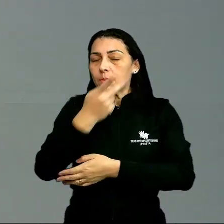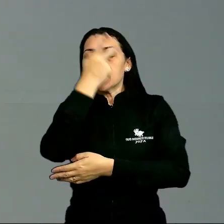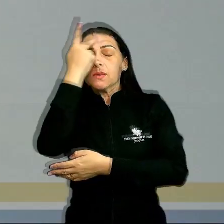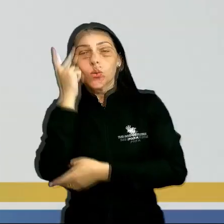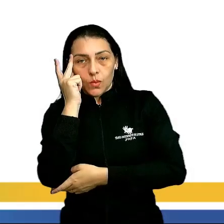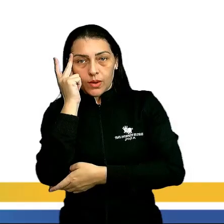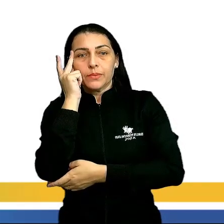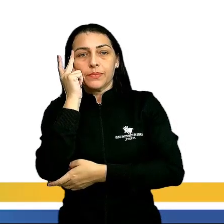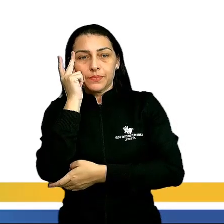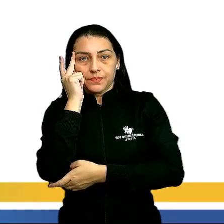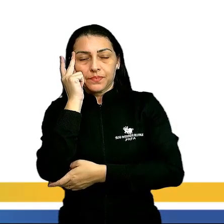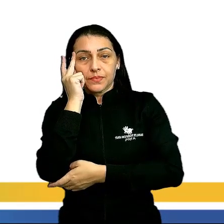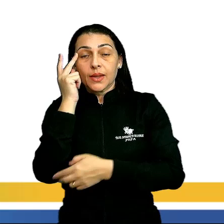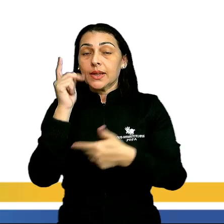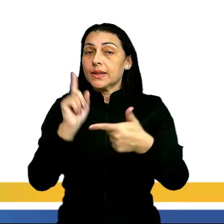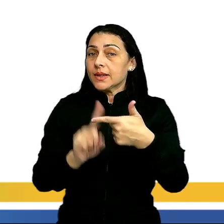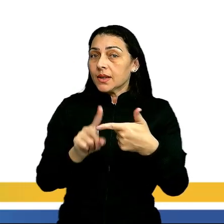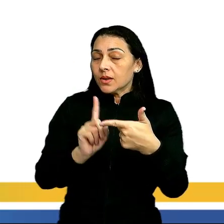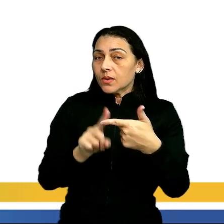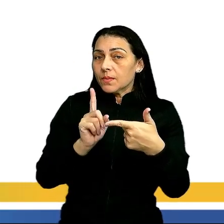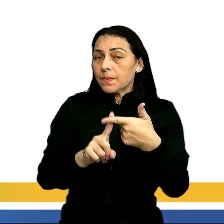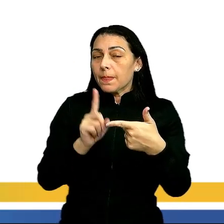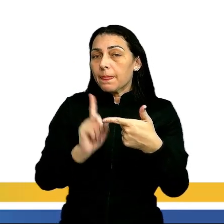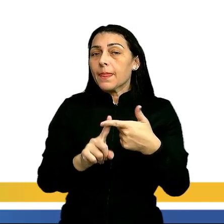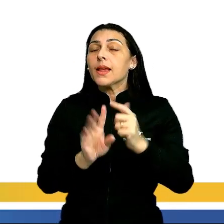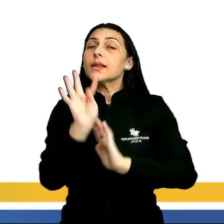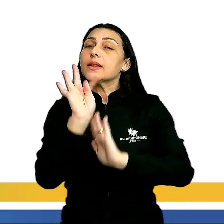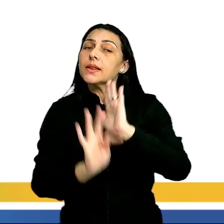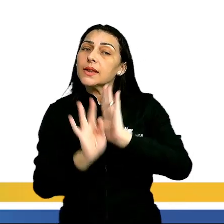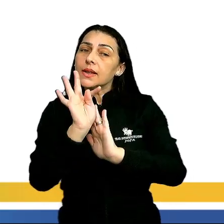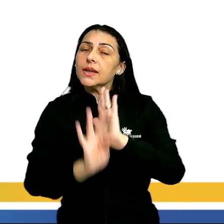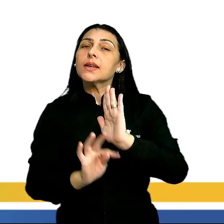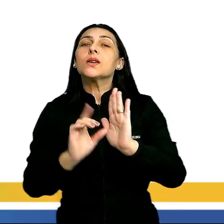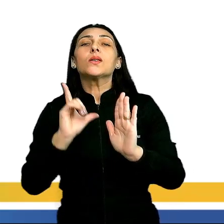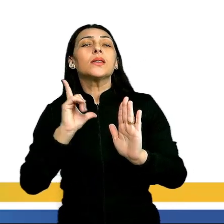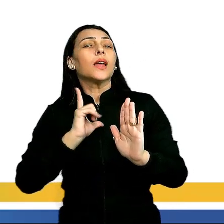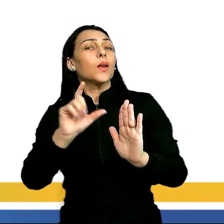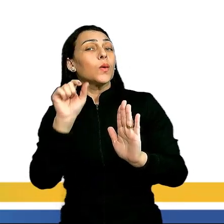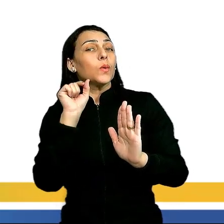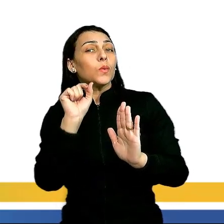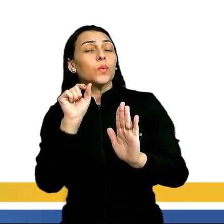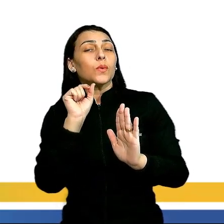terceira pessoa. Segundo ponto, esse texto ele tem cunho